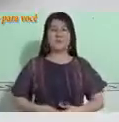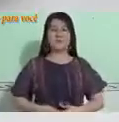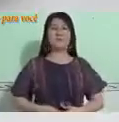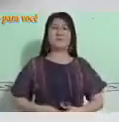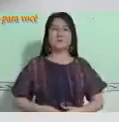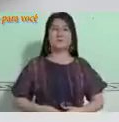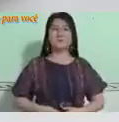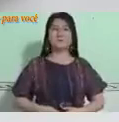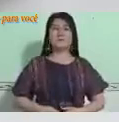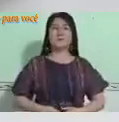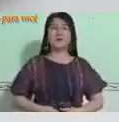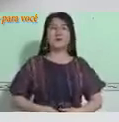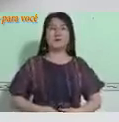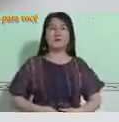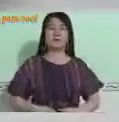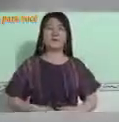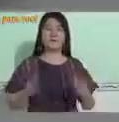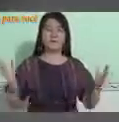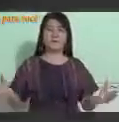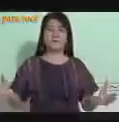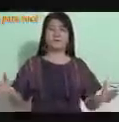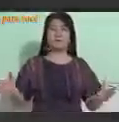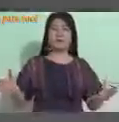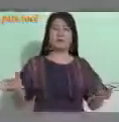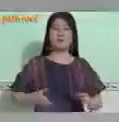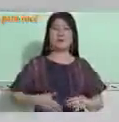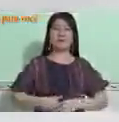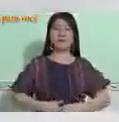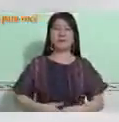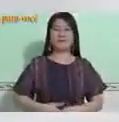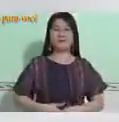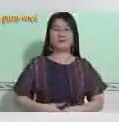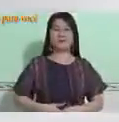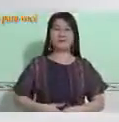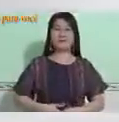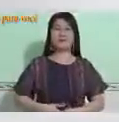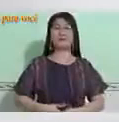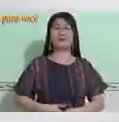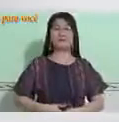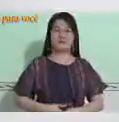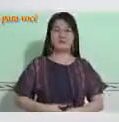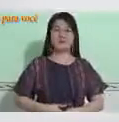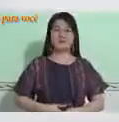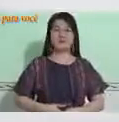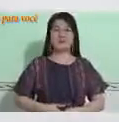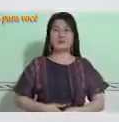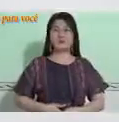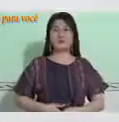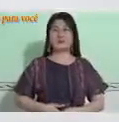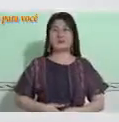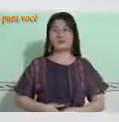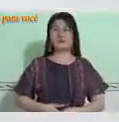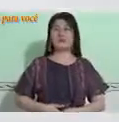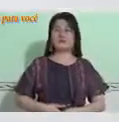Em geral, estes aparelhos requerem uma regulação específica feita por um fisioterapeuta, e a pressão é aplicada